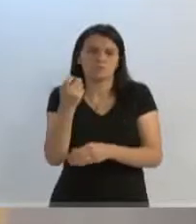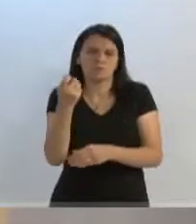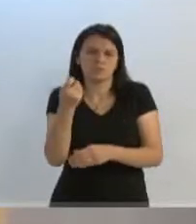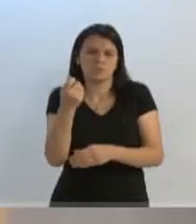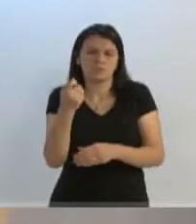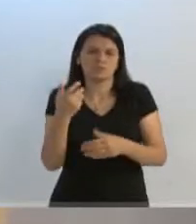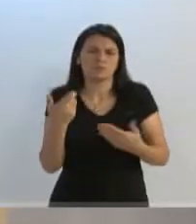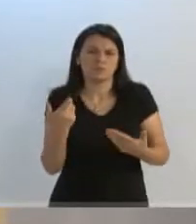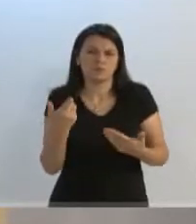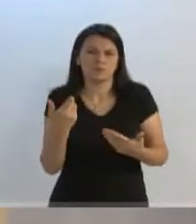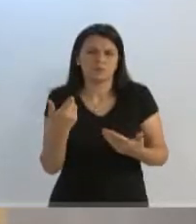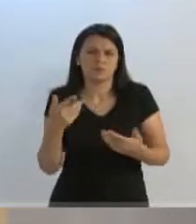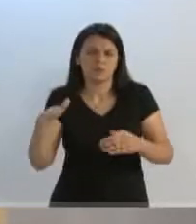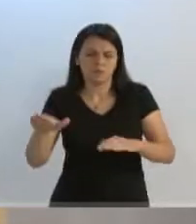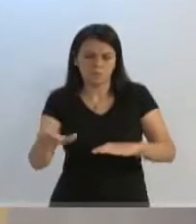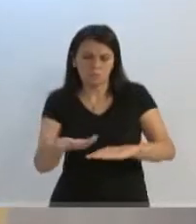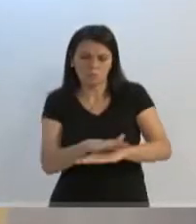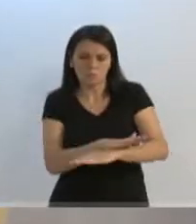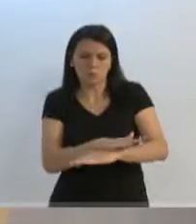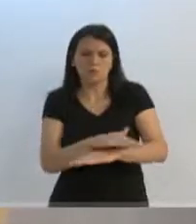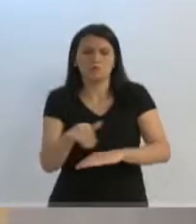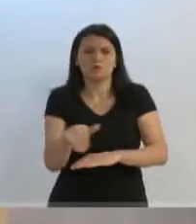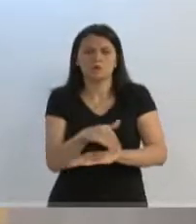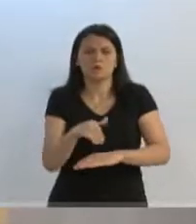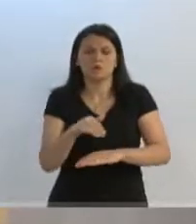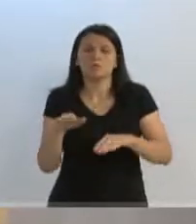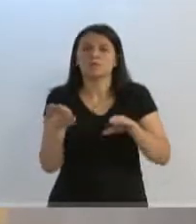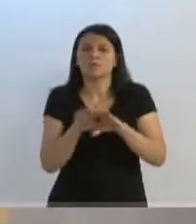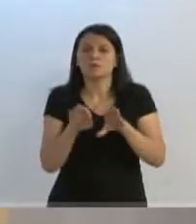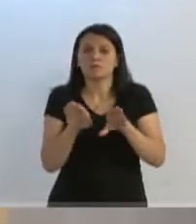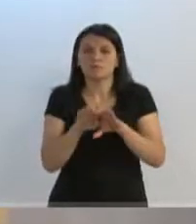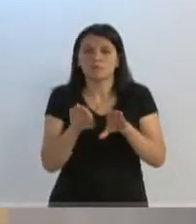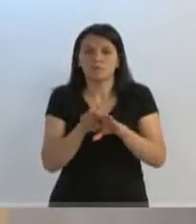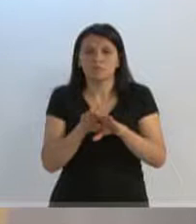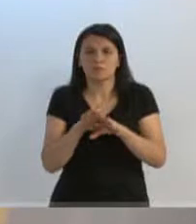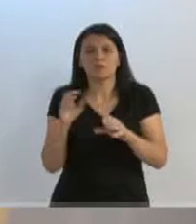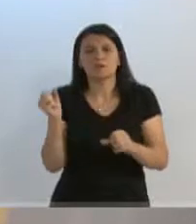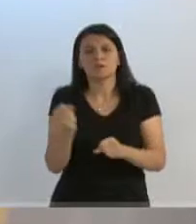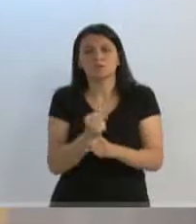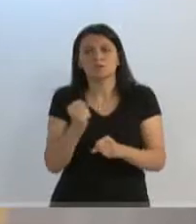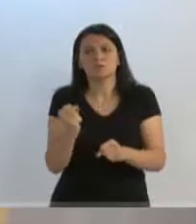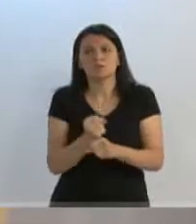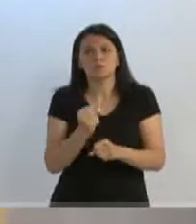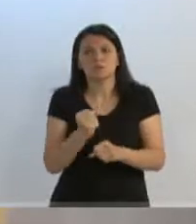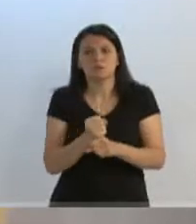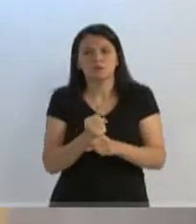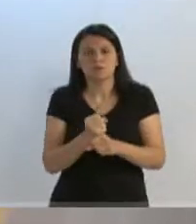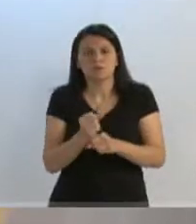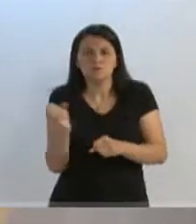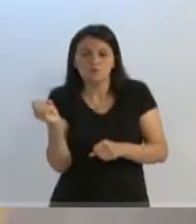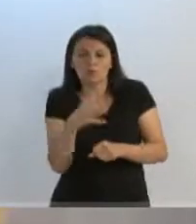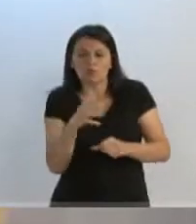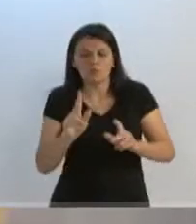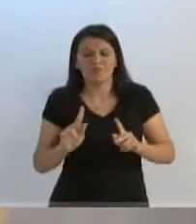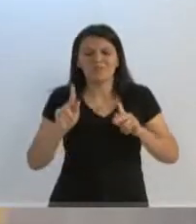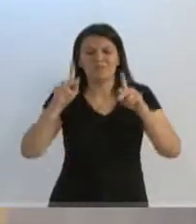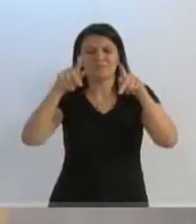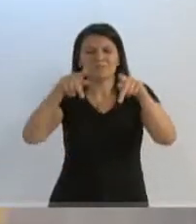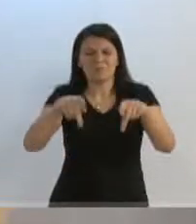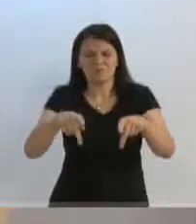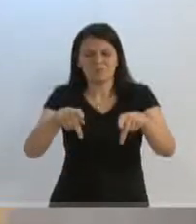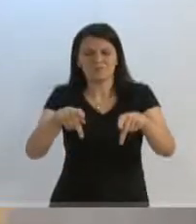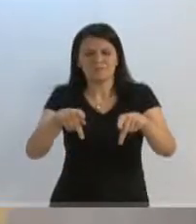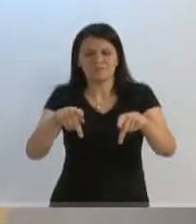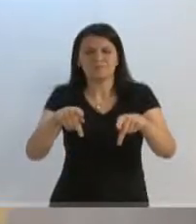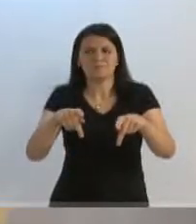para a pavimentação dessa via e também da construção da troca das atuais pontes de